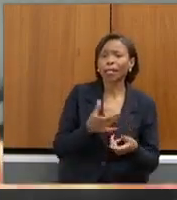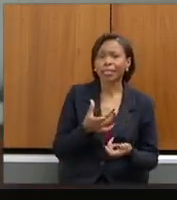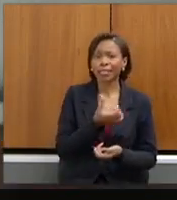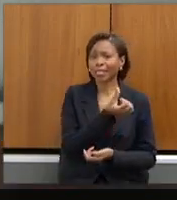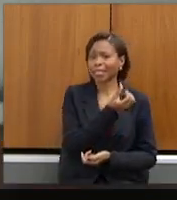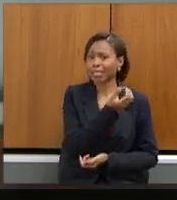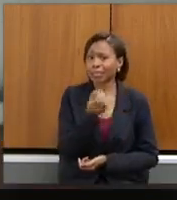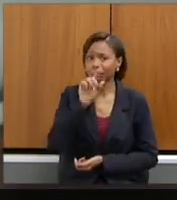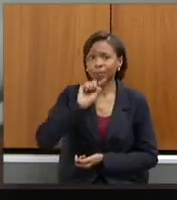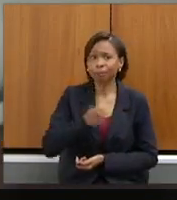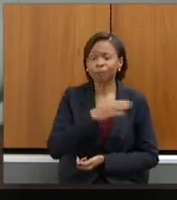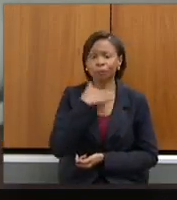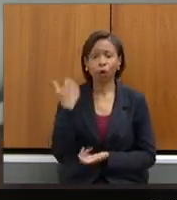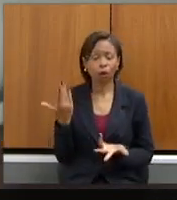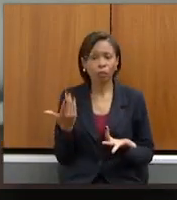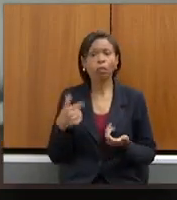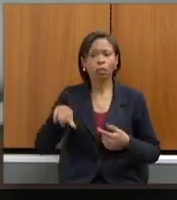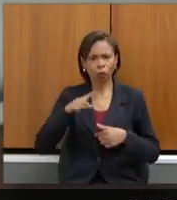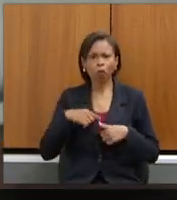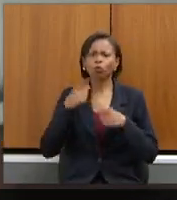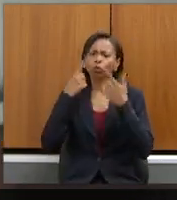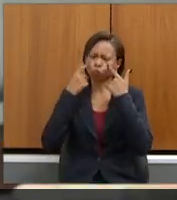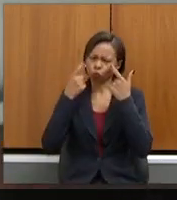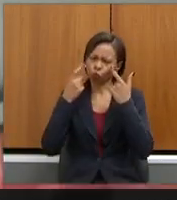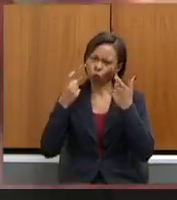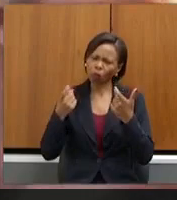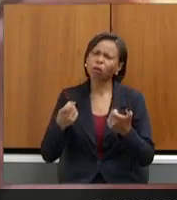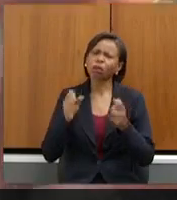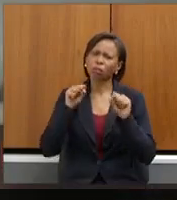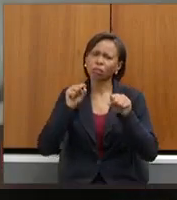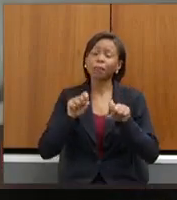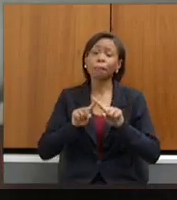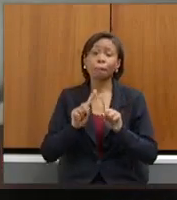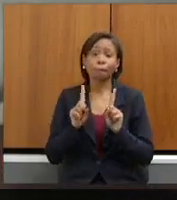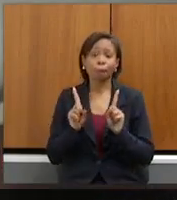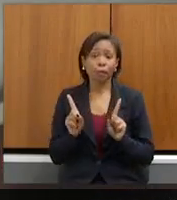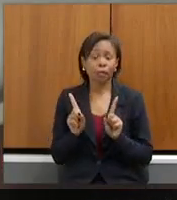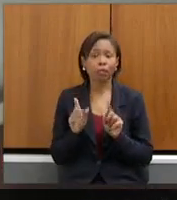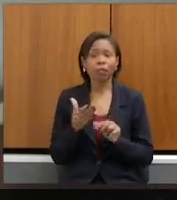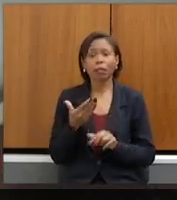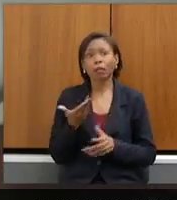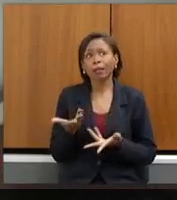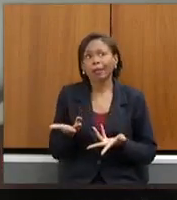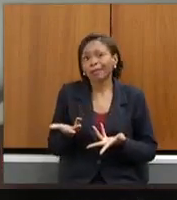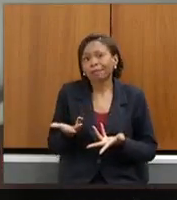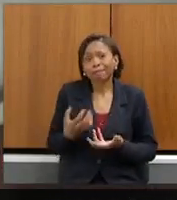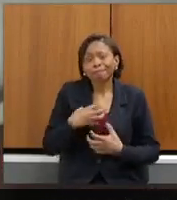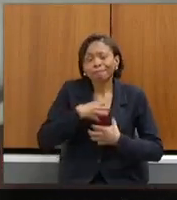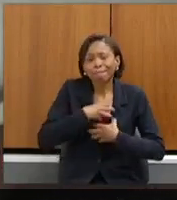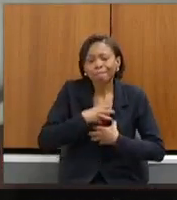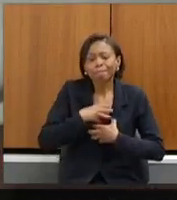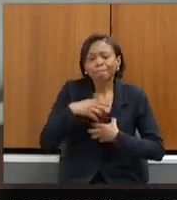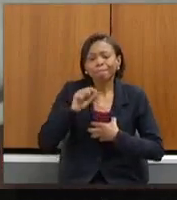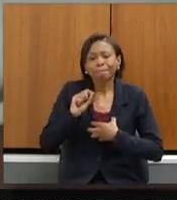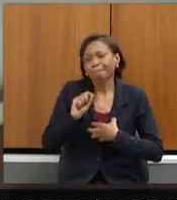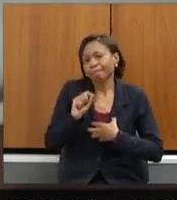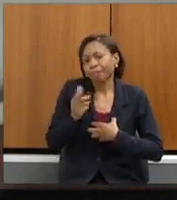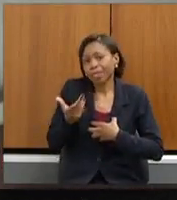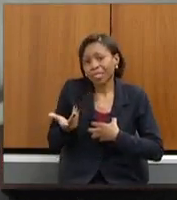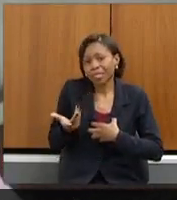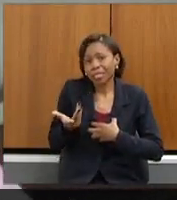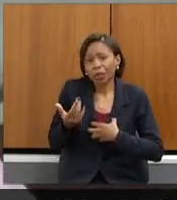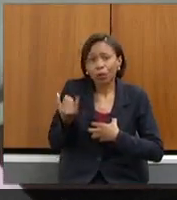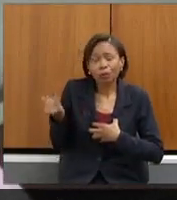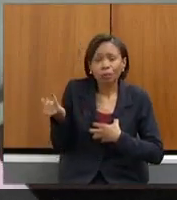só os nossos um bolso deles mas a secretaria faz do coração o ponto de partida para enfrentar o